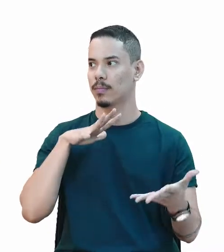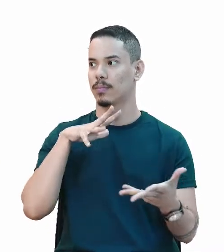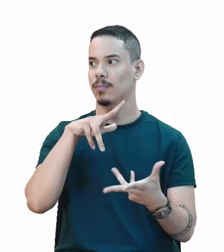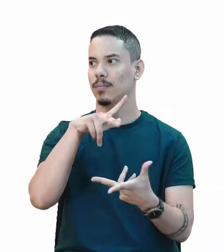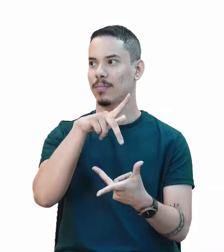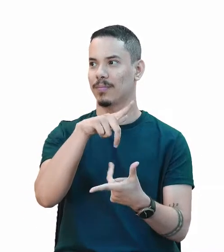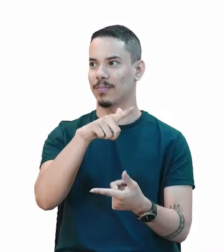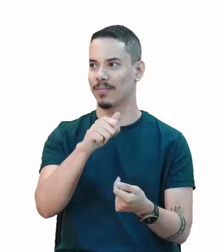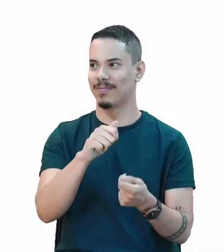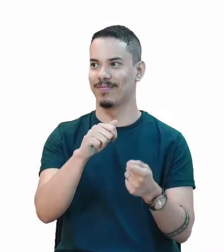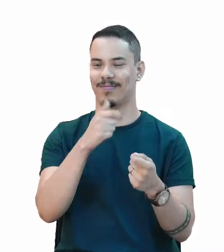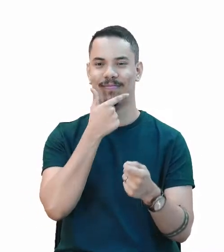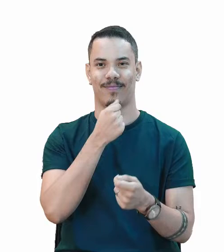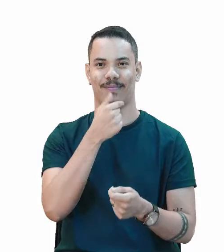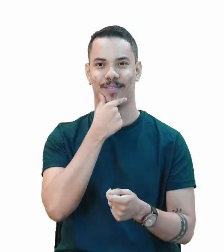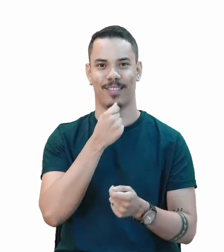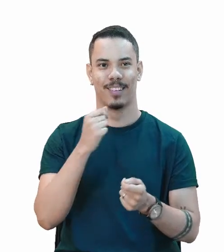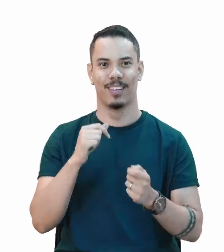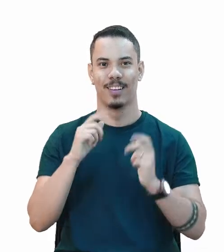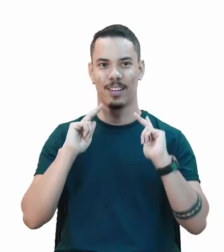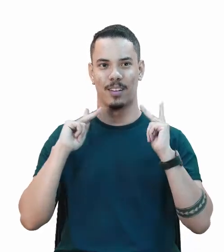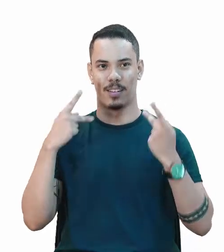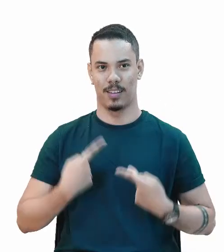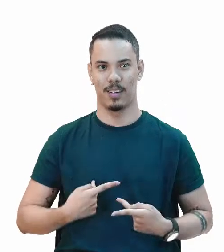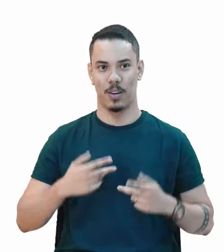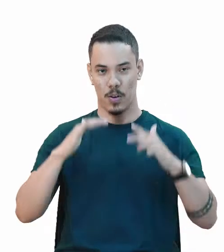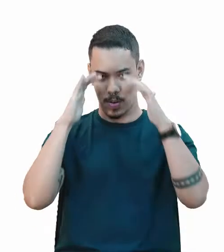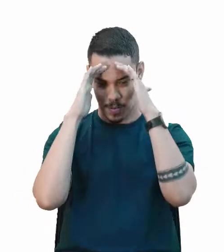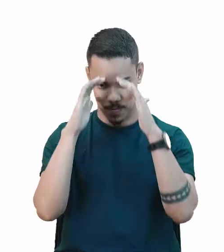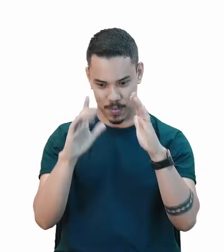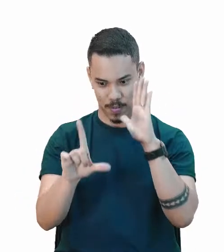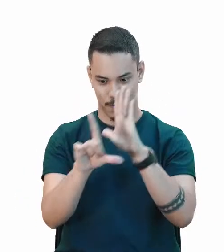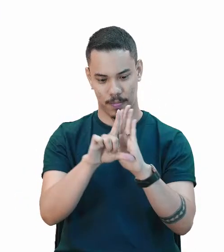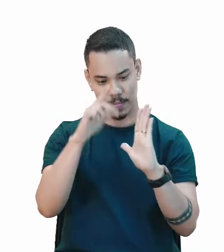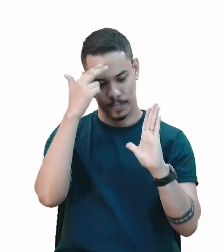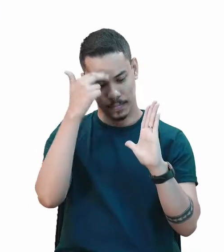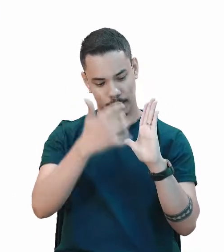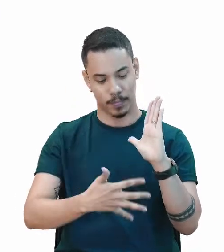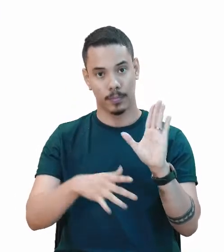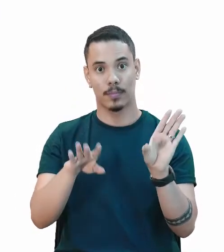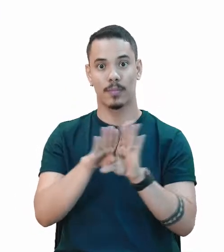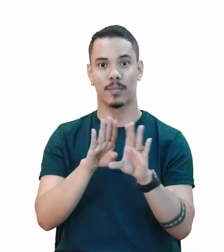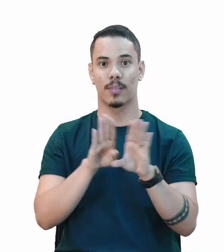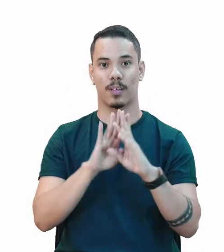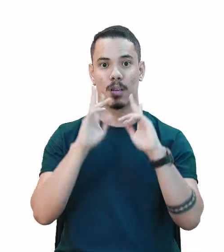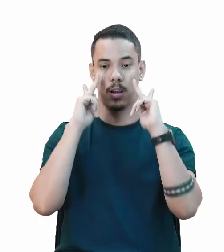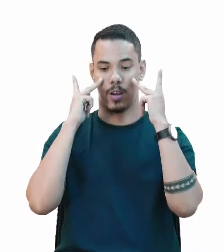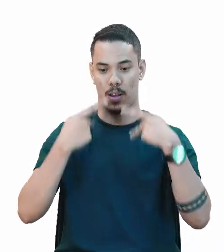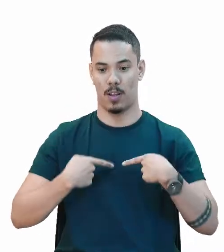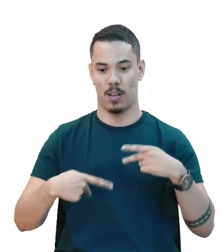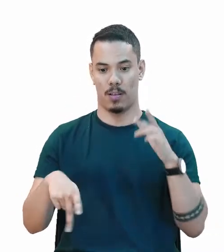homem sábio, ele obedece à lei natural e, além disso, ele se reconhece como uma